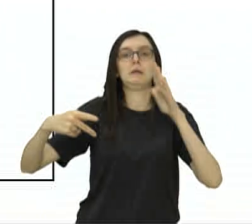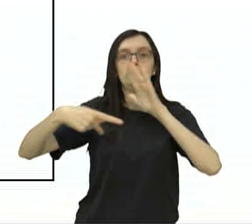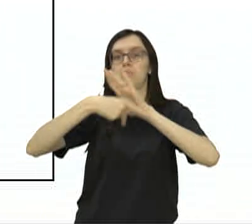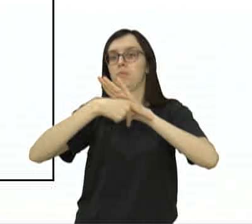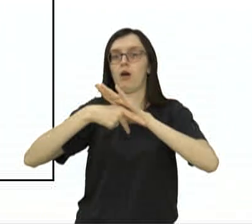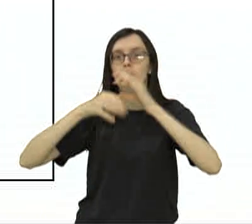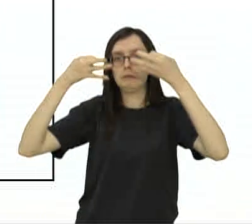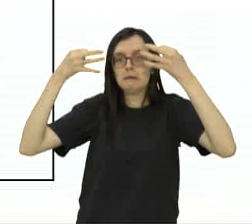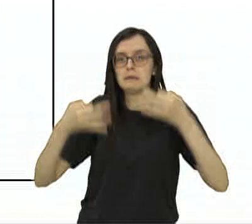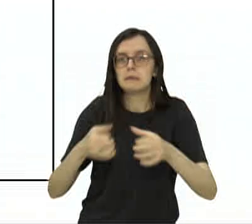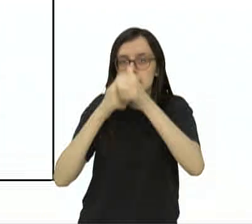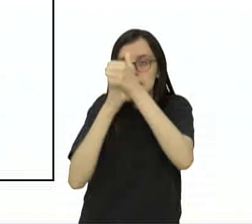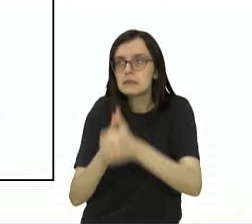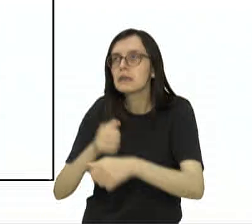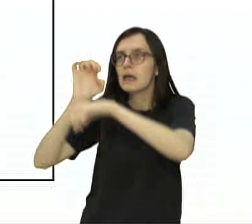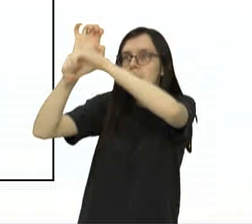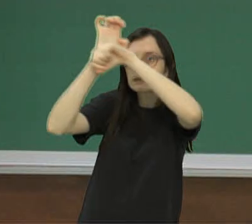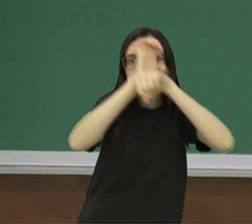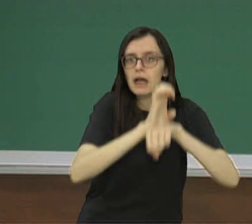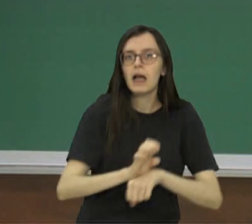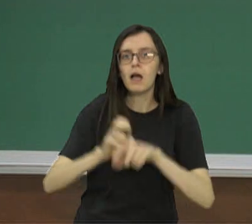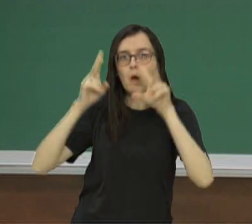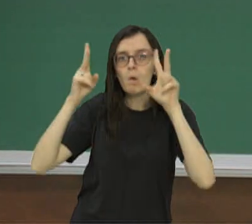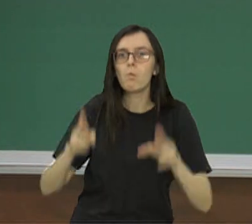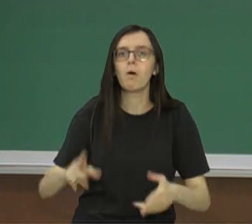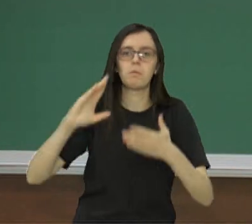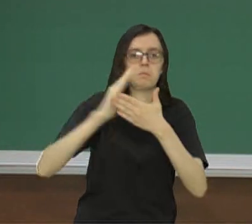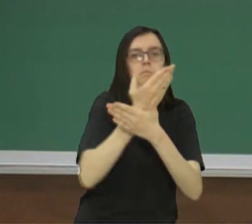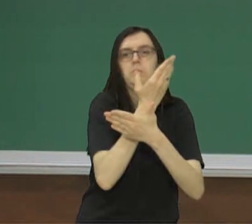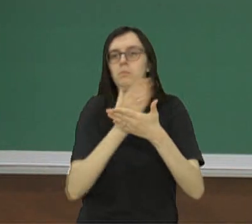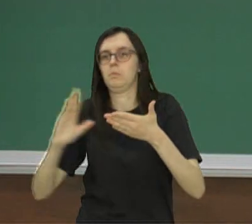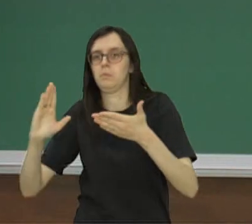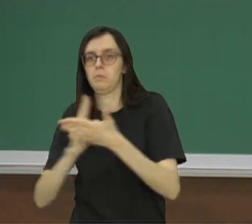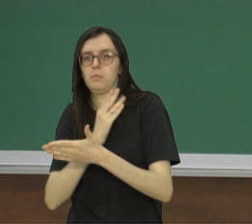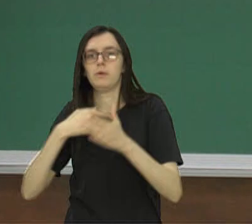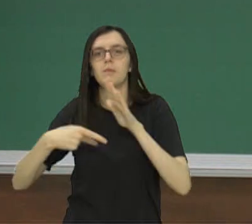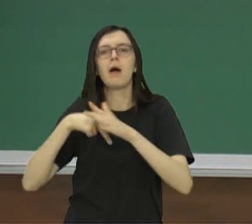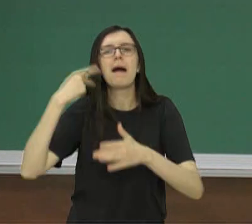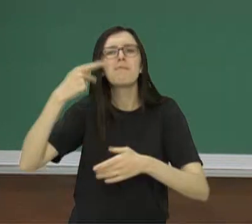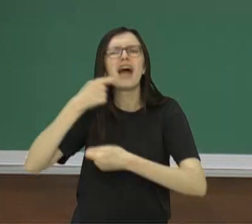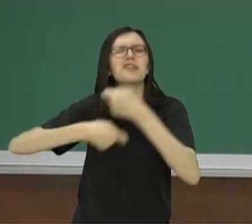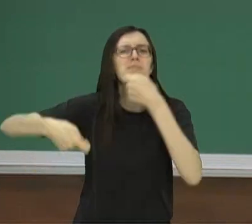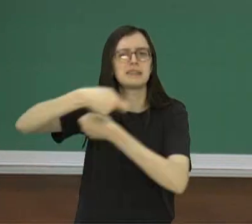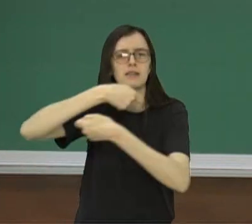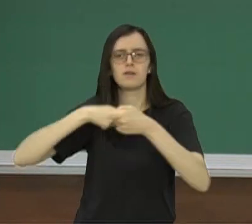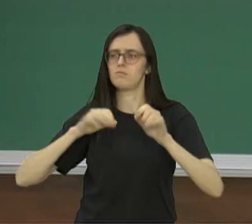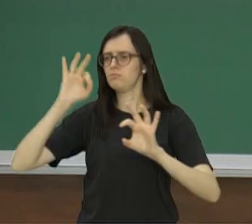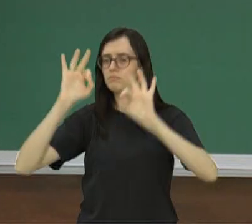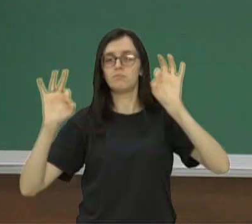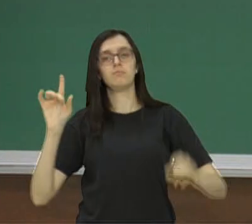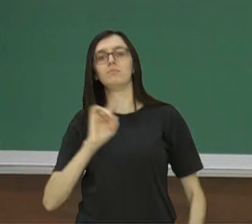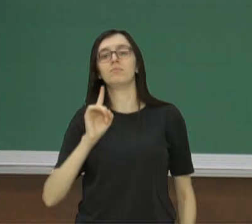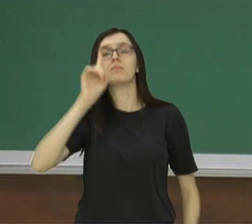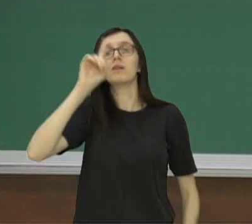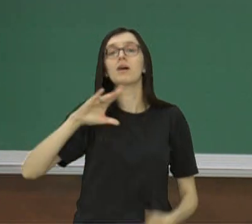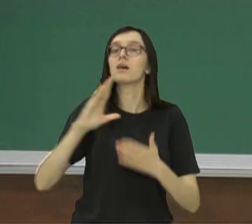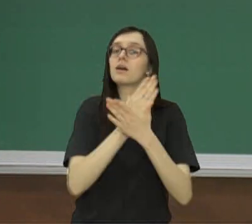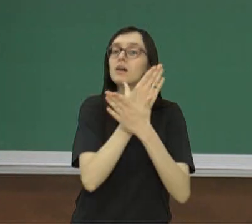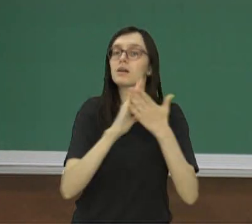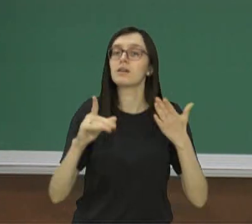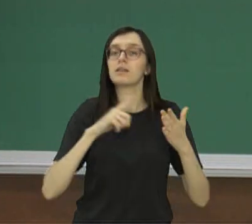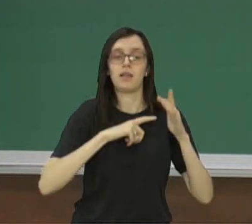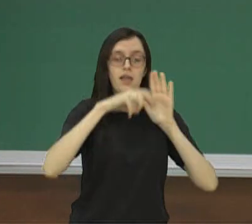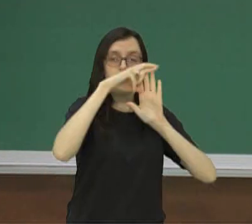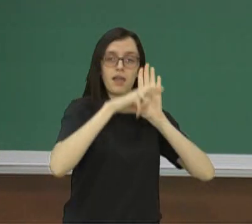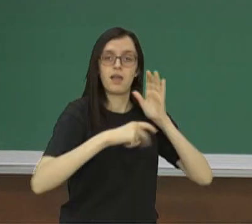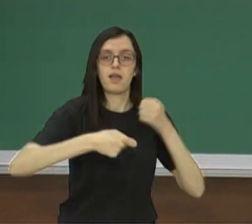política administrativa, não é a divisão do território como política administrativa, mas sim uma divisão de acordo com os